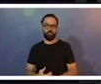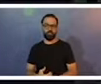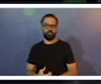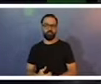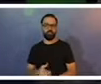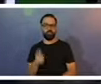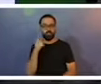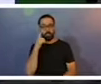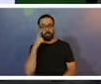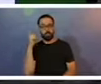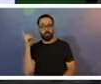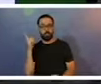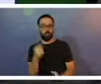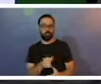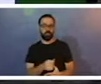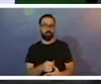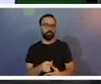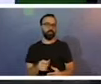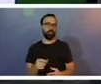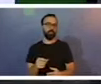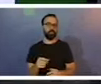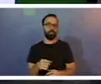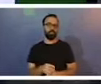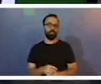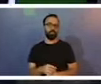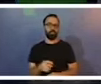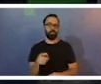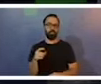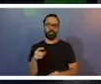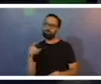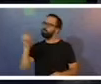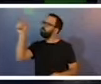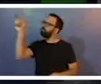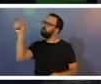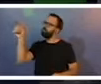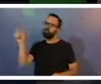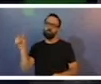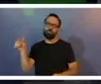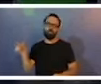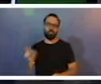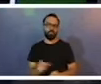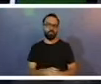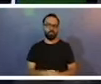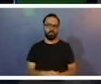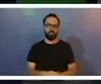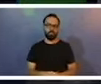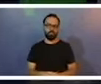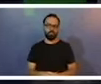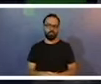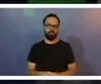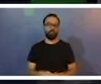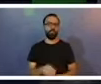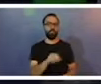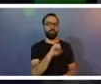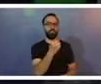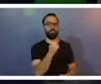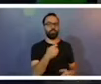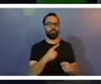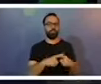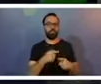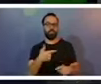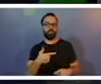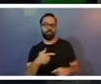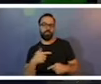lá, vamos procurar o produto 60. Aqui nessa coluna. Olha o que aconteceu. 8 vezes